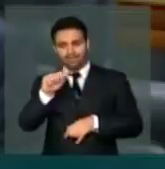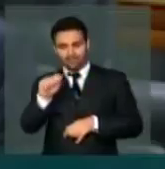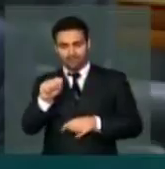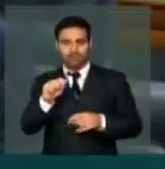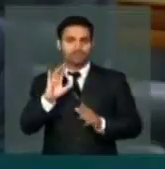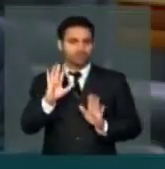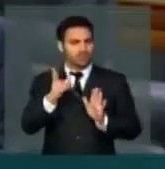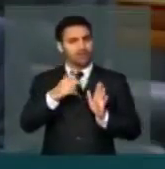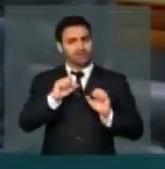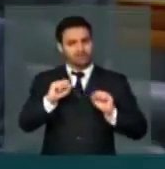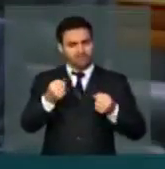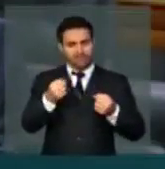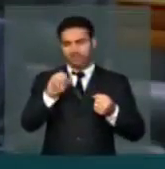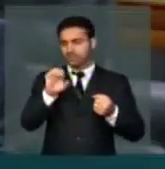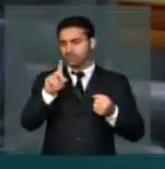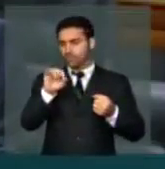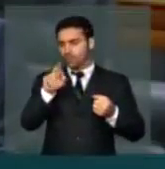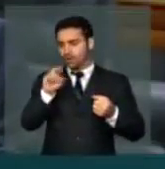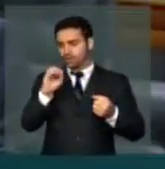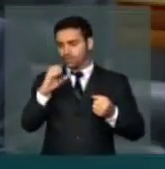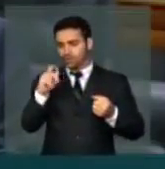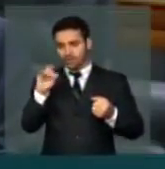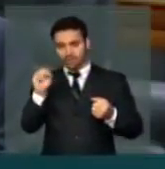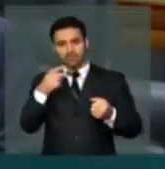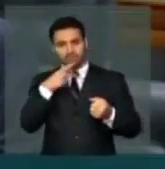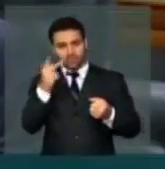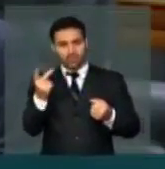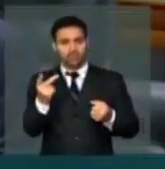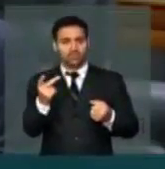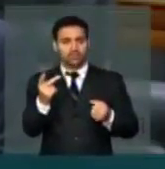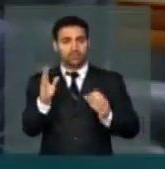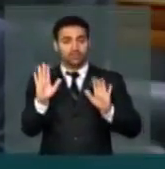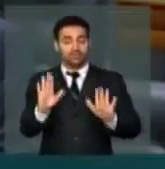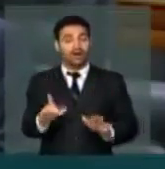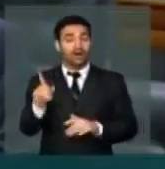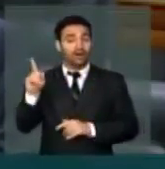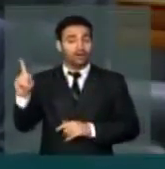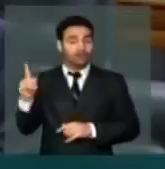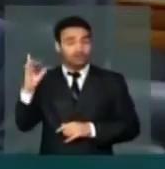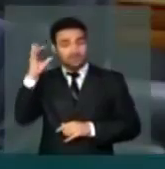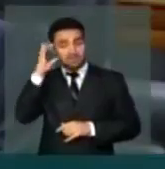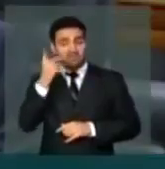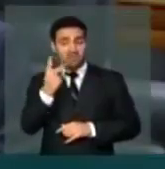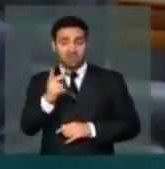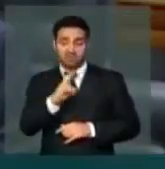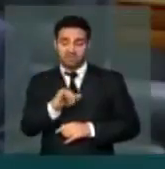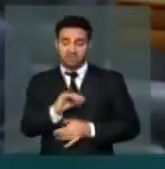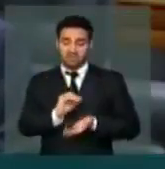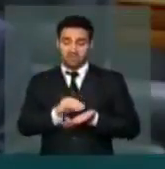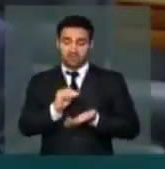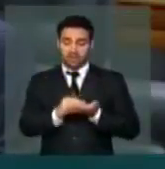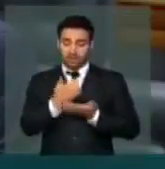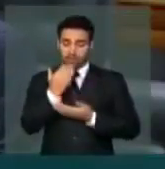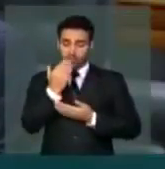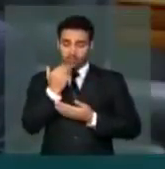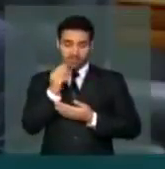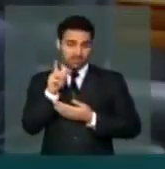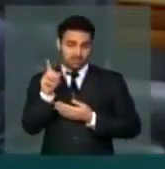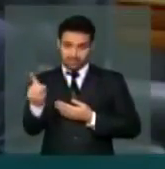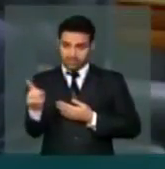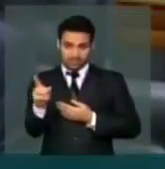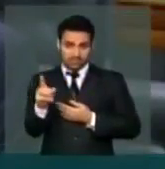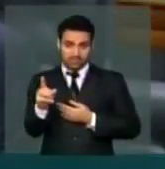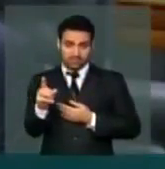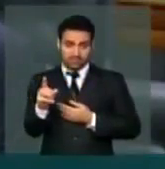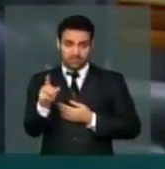das peças de marketing, inclusive, dizia que faltaria comida na mesa das famílias brasileiras, caso a ideia